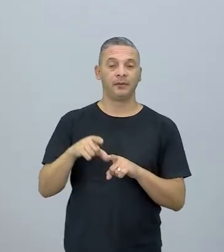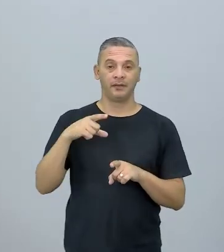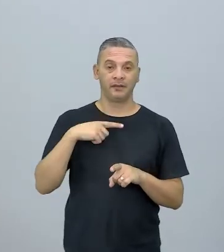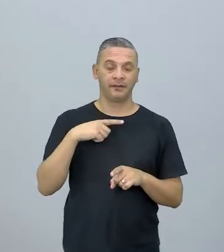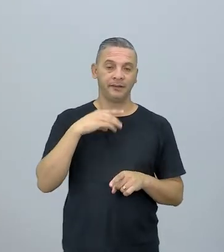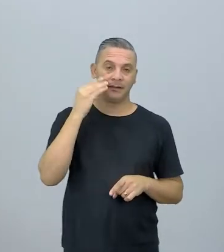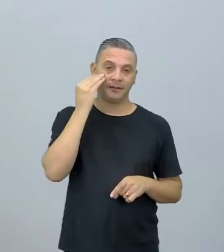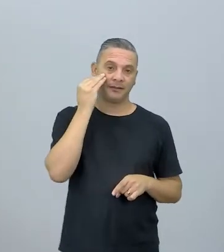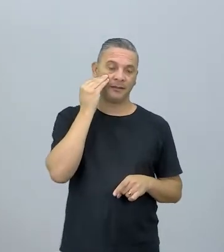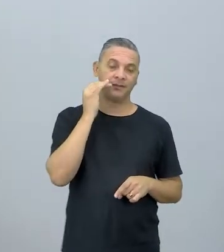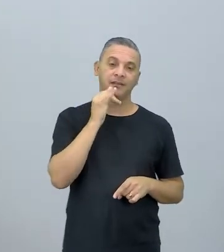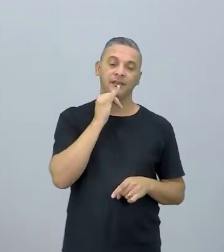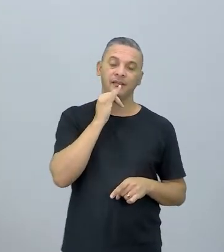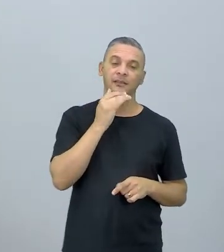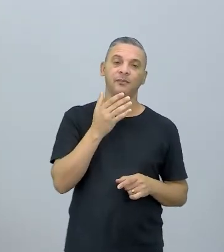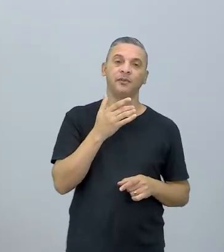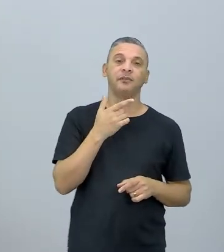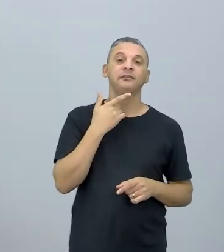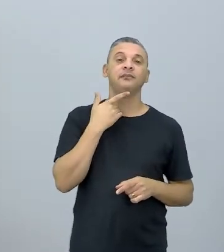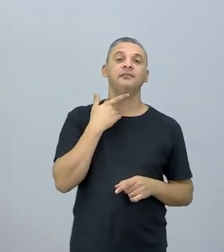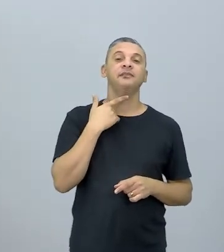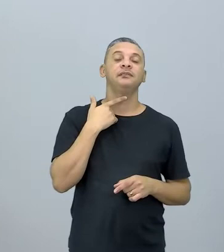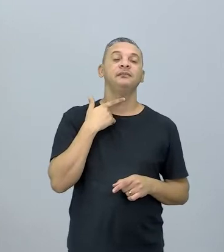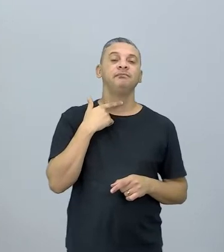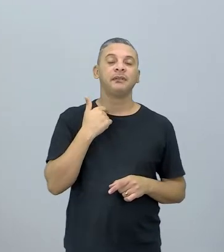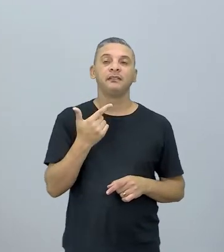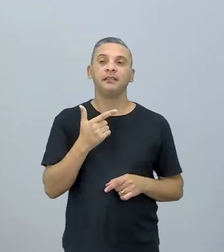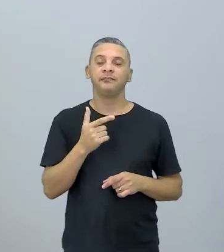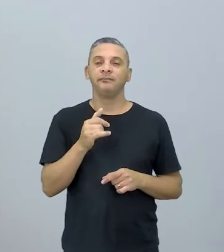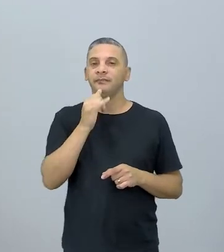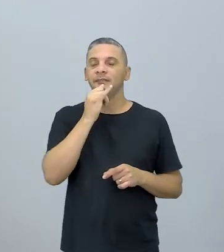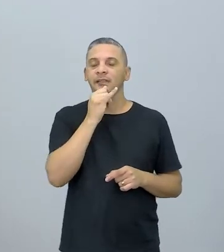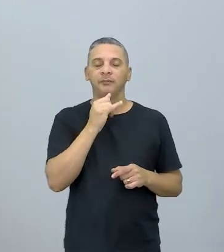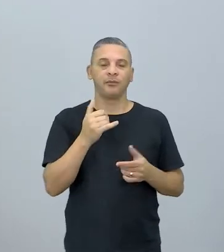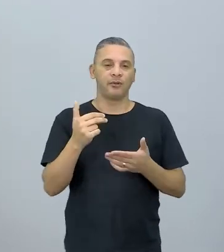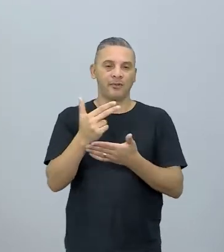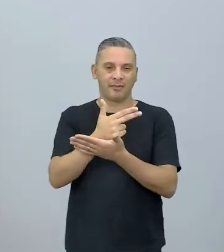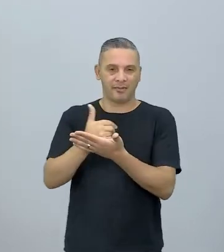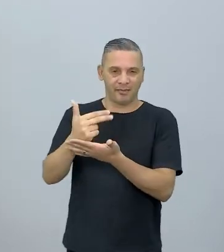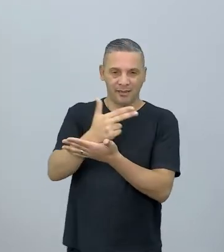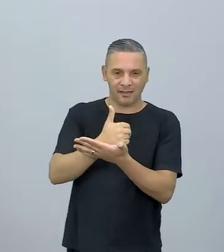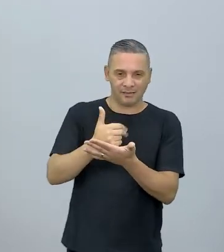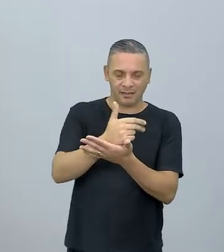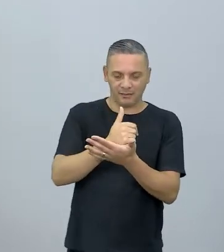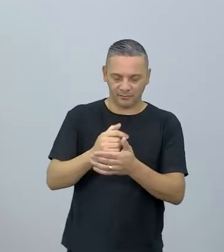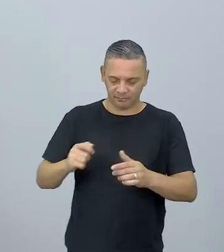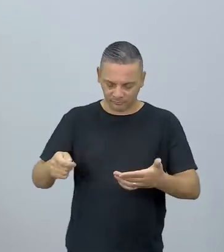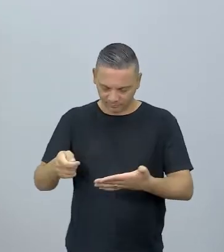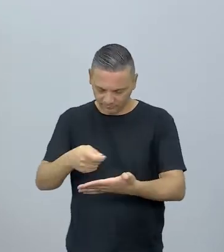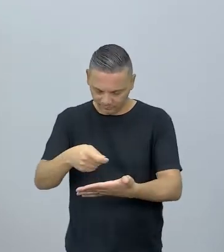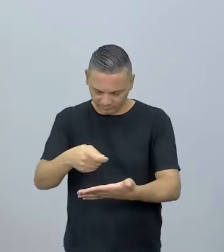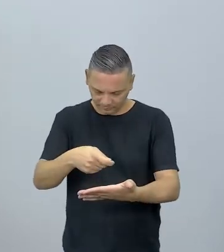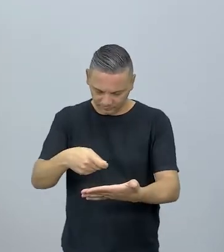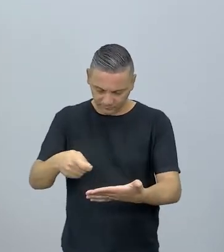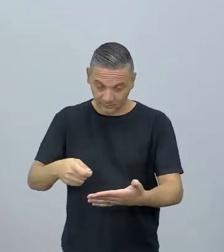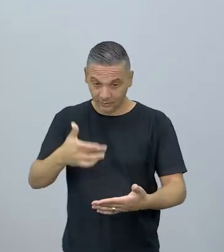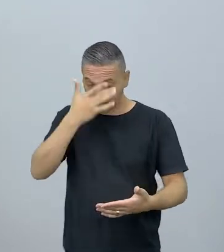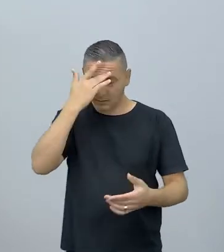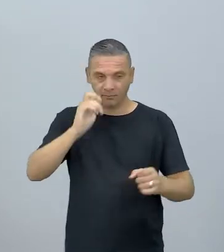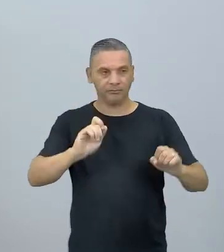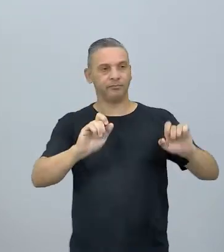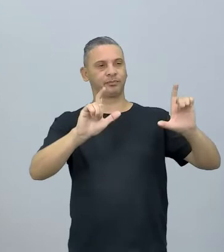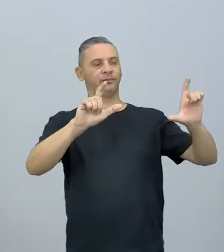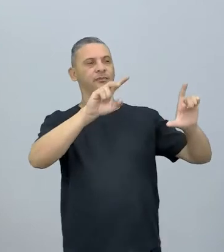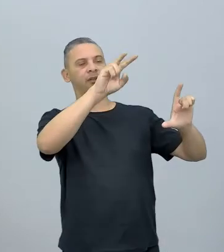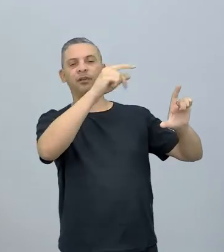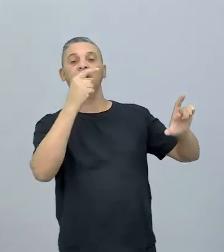como, por exemplo, de um desenho, né? Esse é um teste bem comum da psicanálise, que era mostrado uma imagem, né? Um